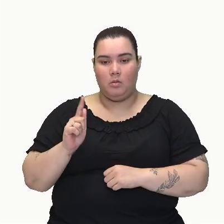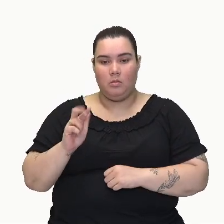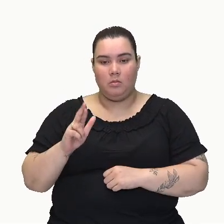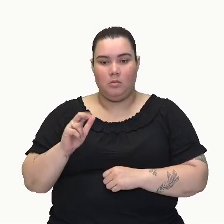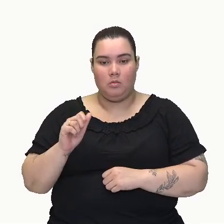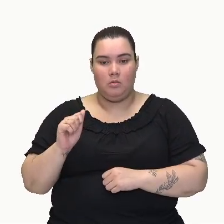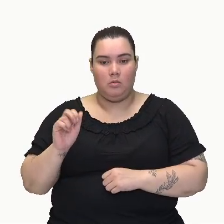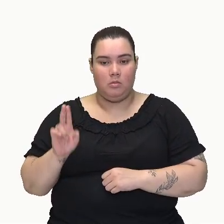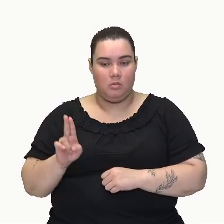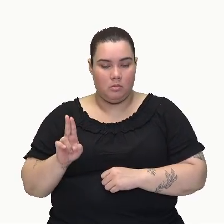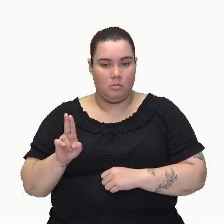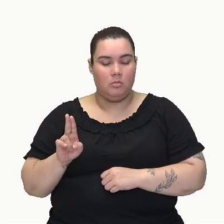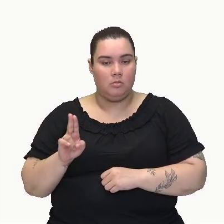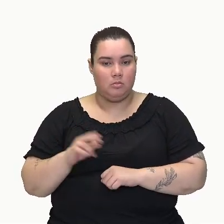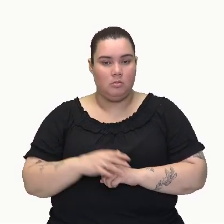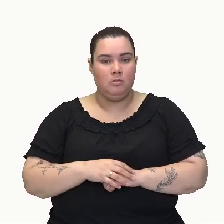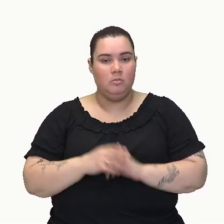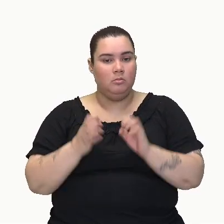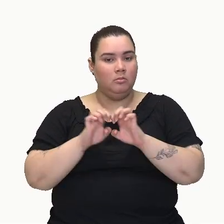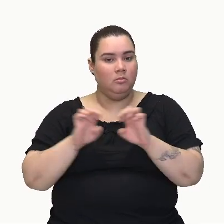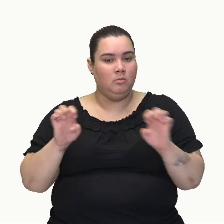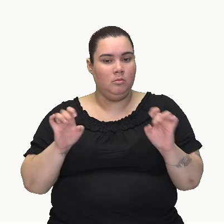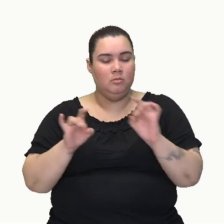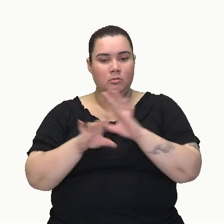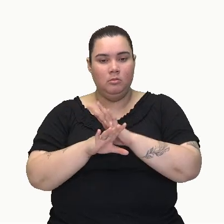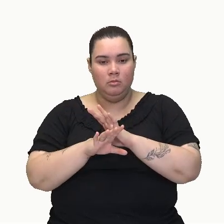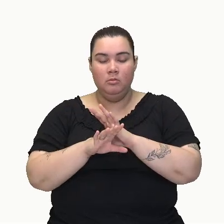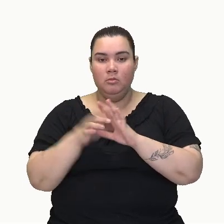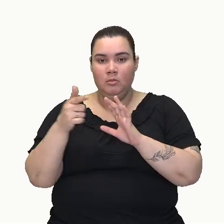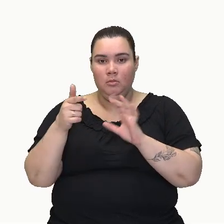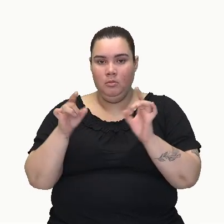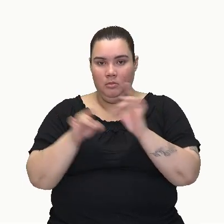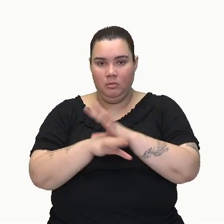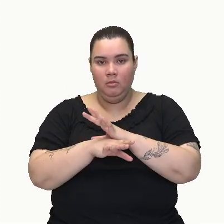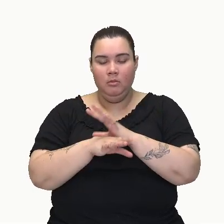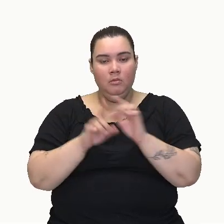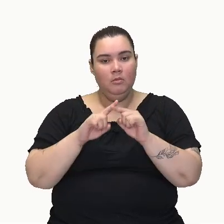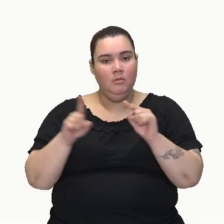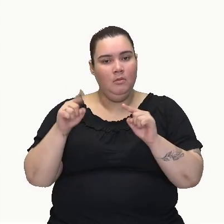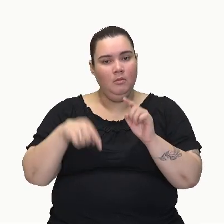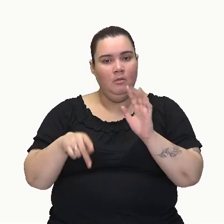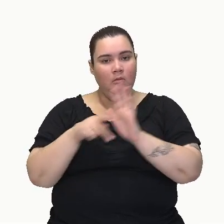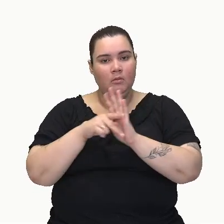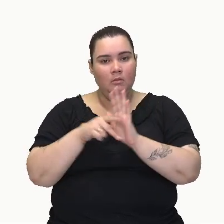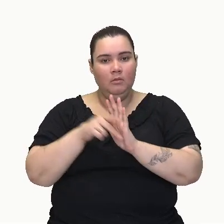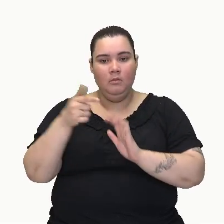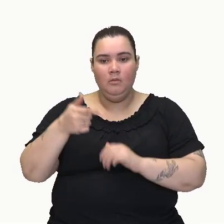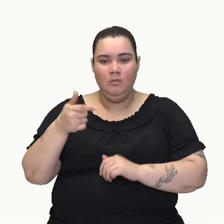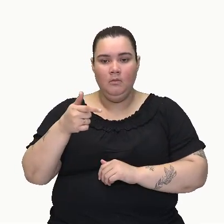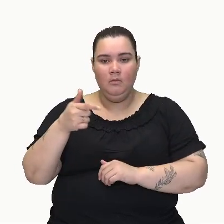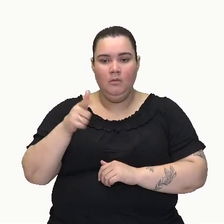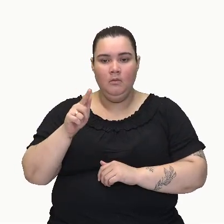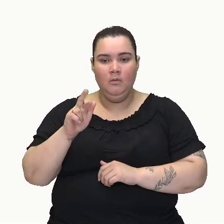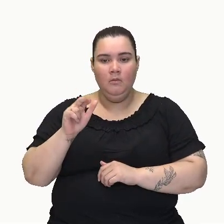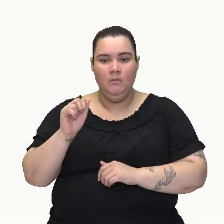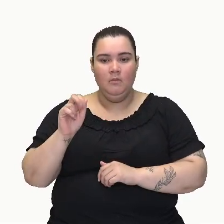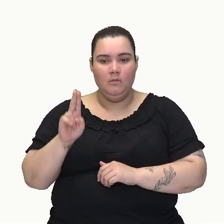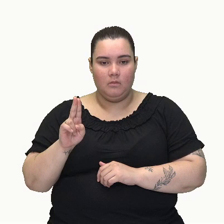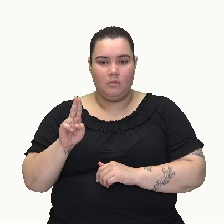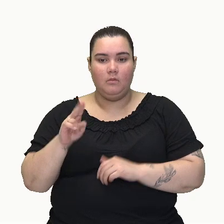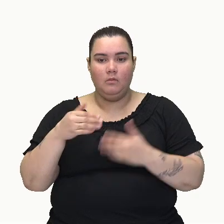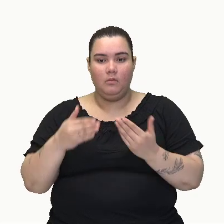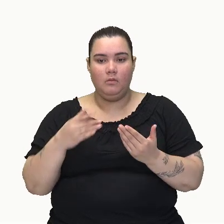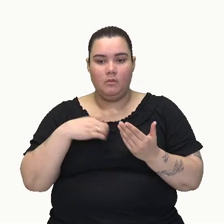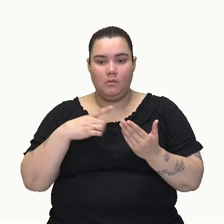tá? Uma equação incompleta, né? Mas é uma equação do segundo grau. E nessa equação eu tenho os